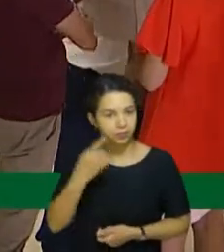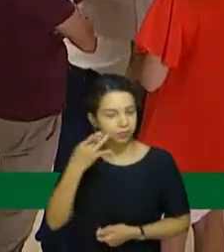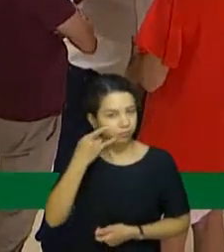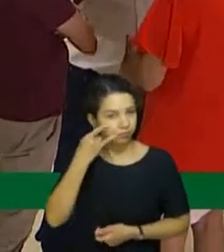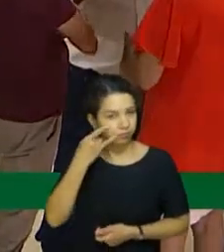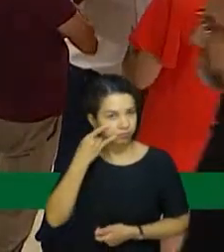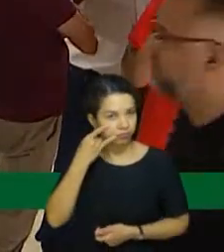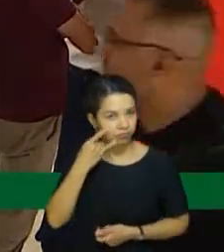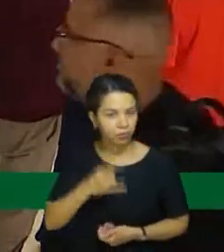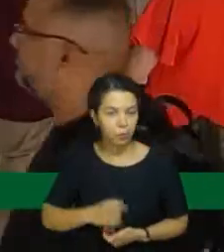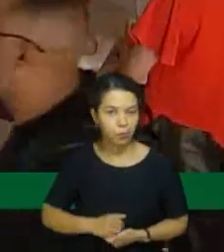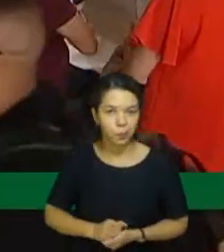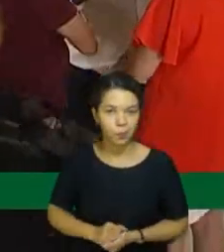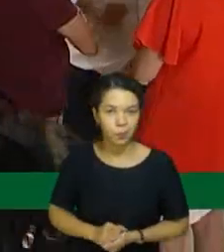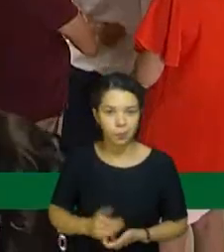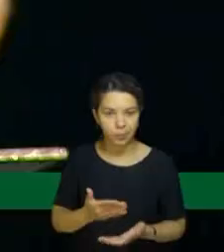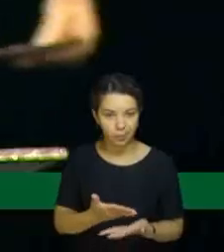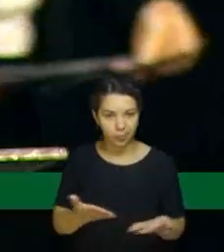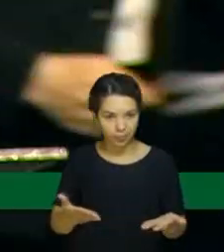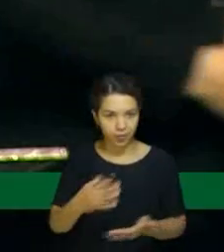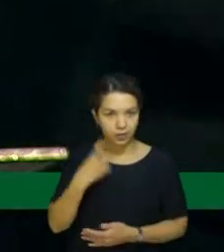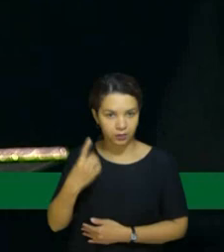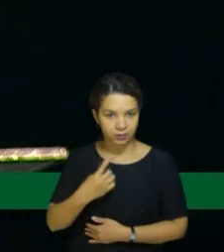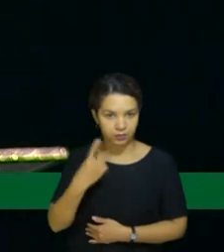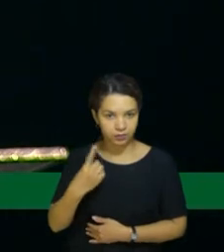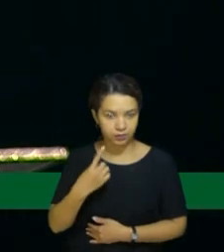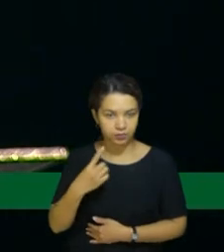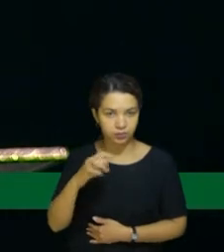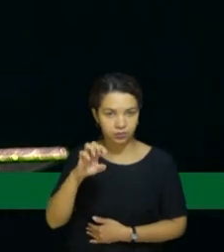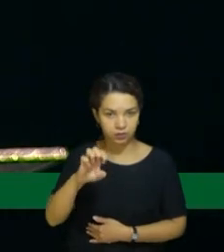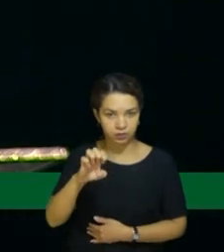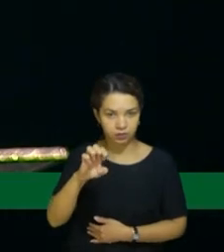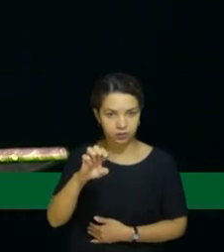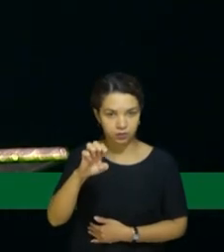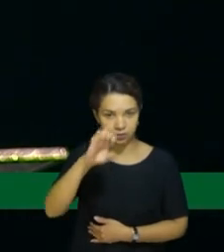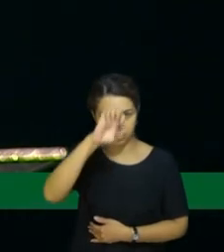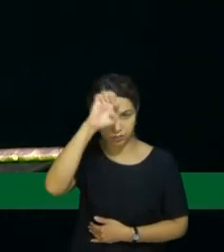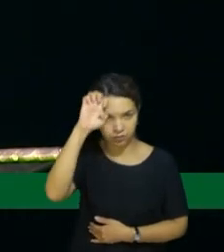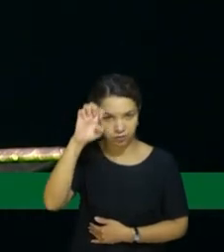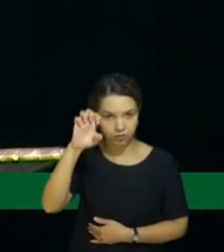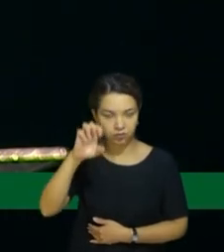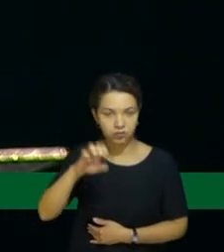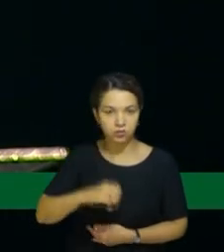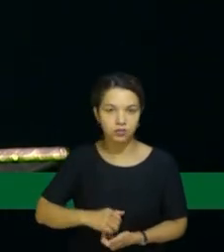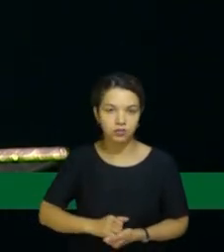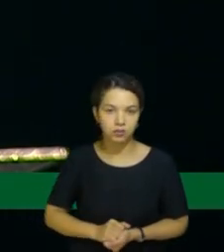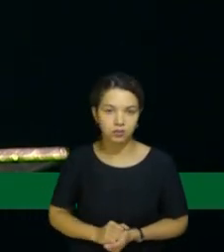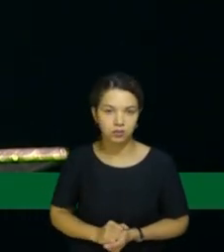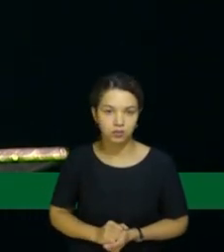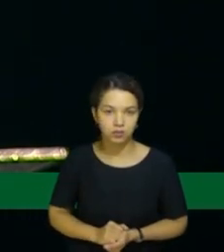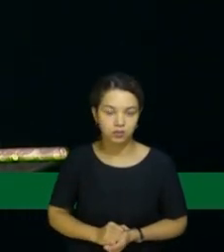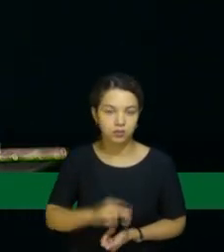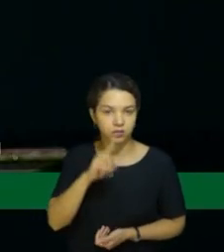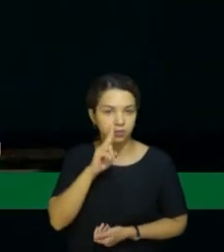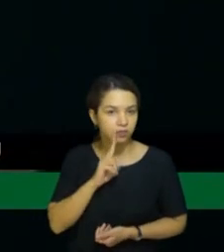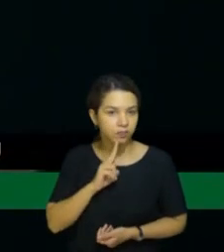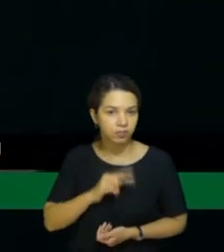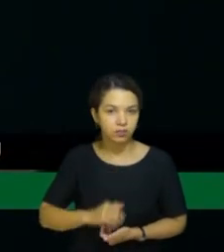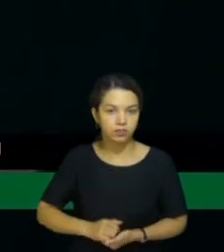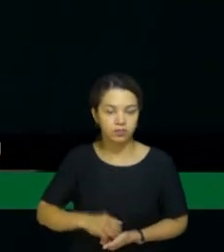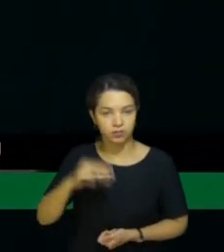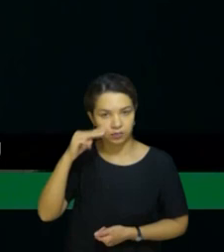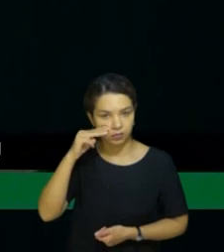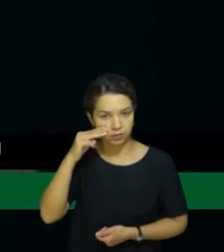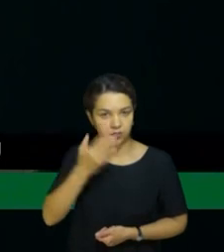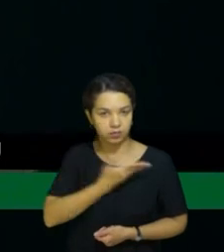Nadal queridos deputados Ferrari ivanes Marcos da Rosa e meu amigo